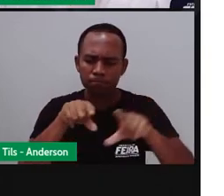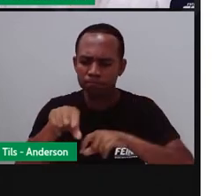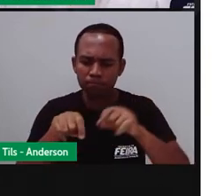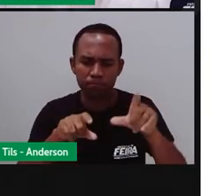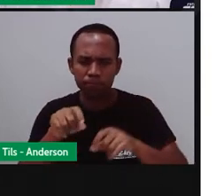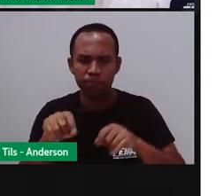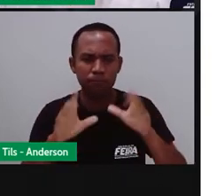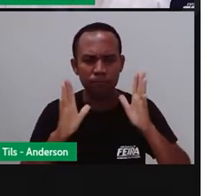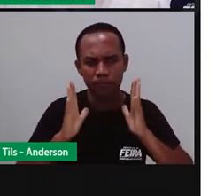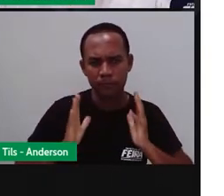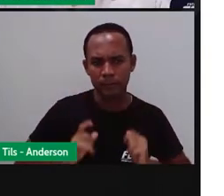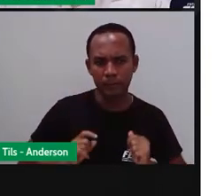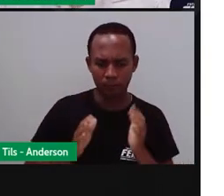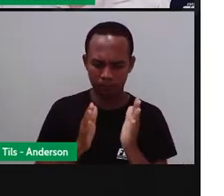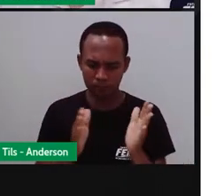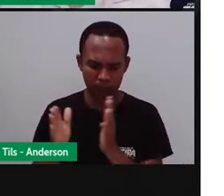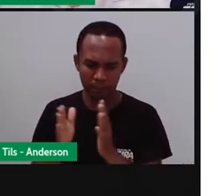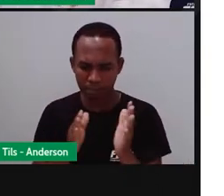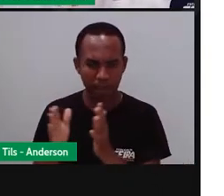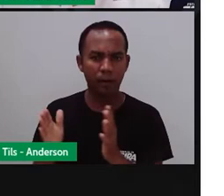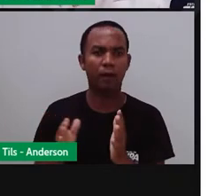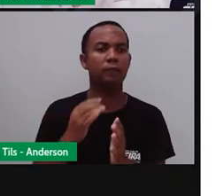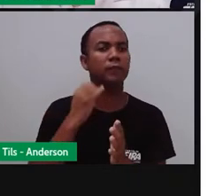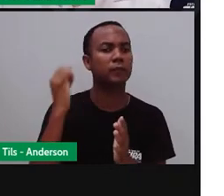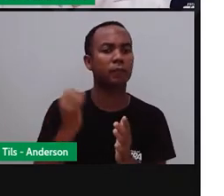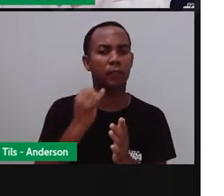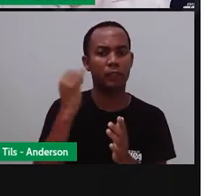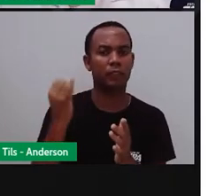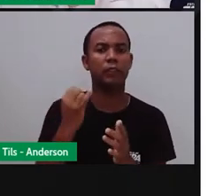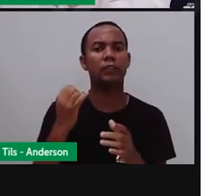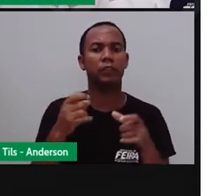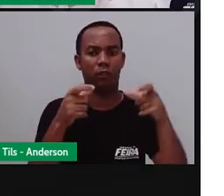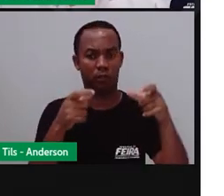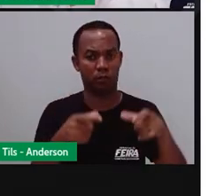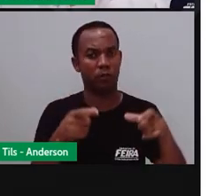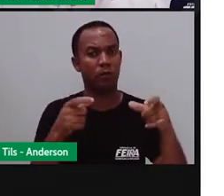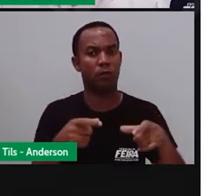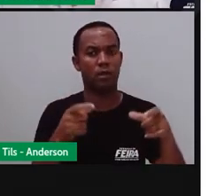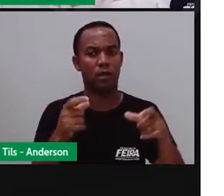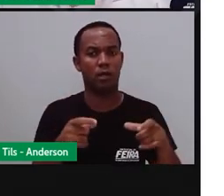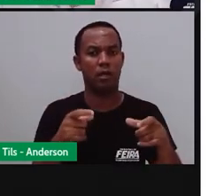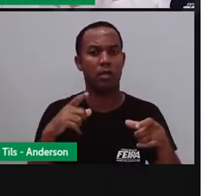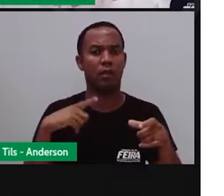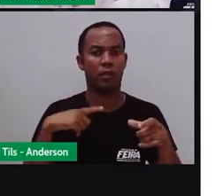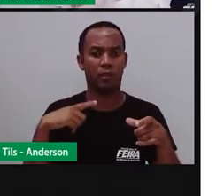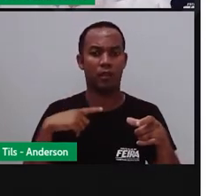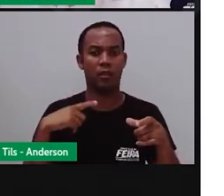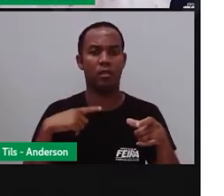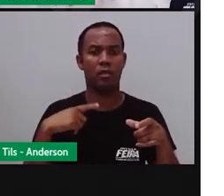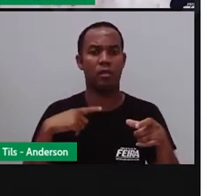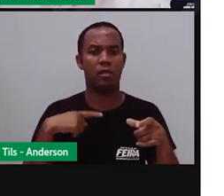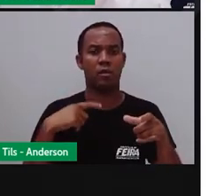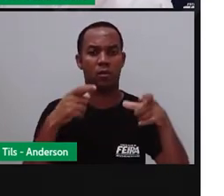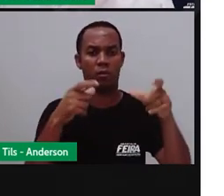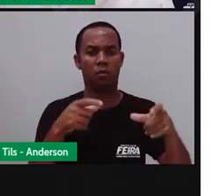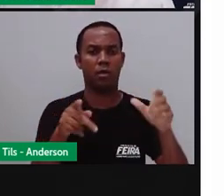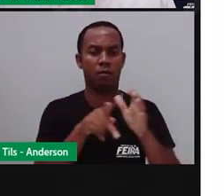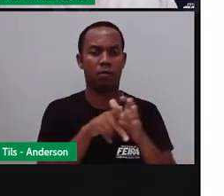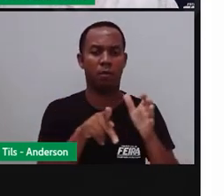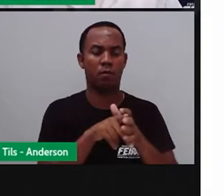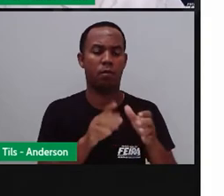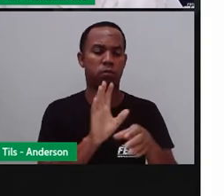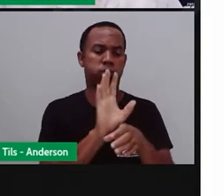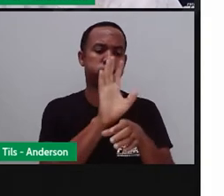solucionadas por várias cidades. Em muitos locais, o lixo é despejado nos chamados lixões, né, os aterros sanitários.